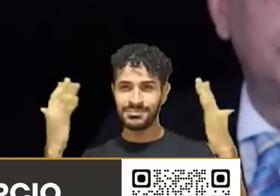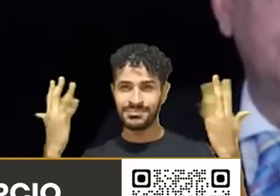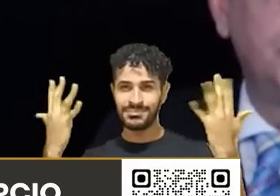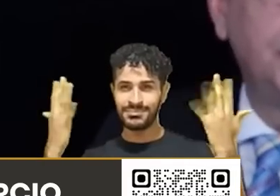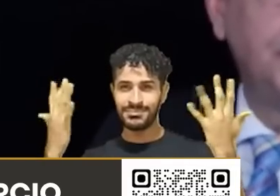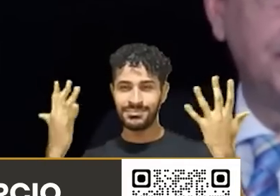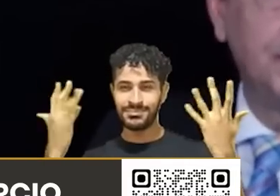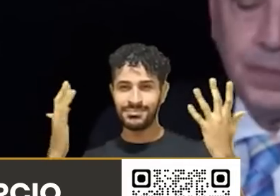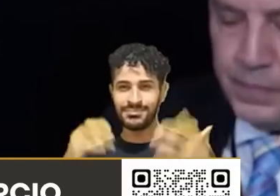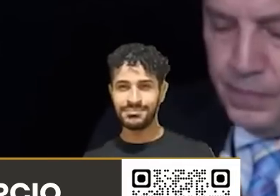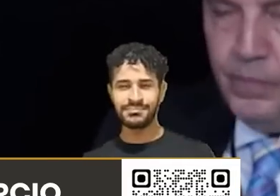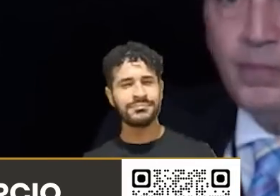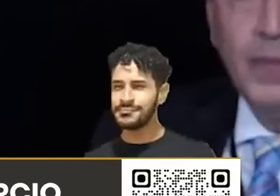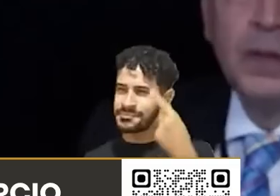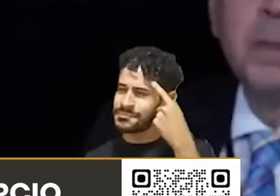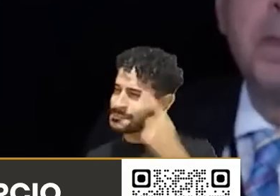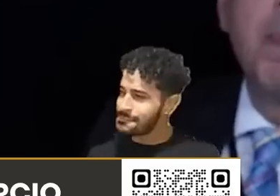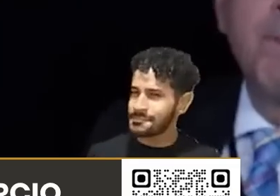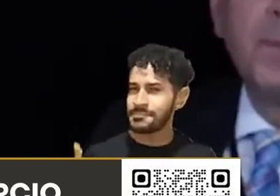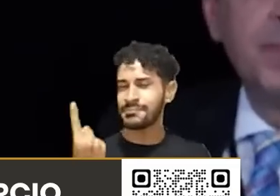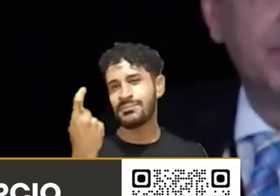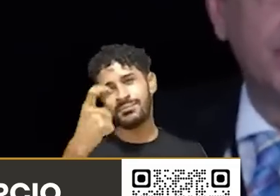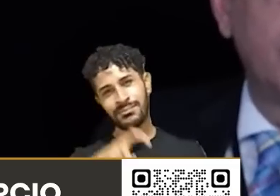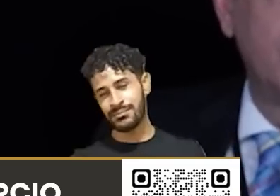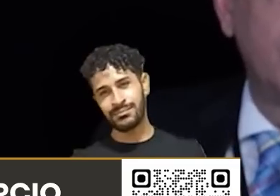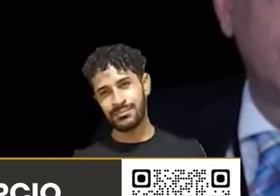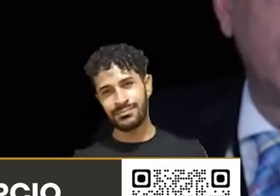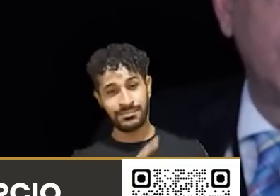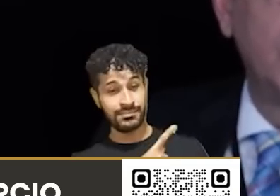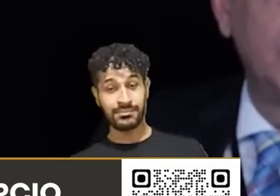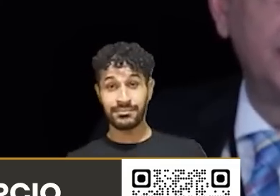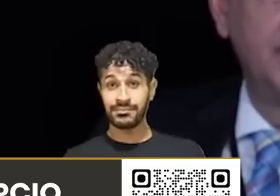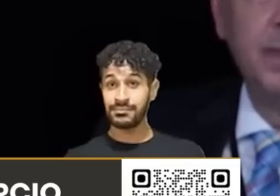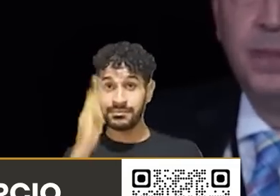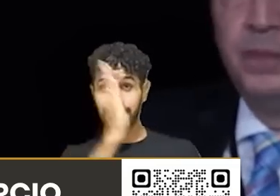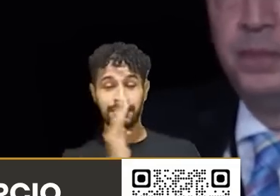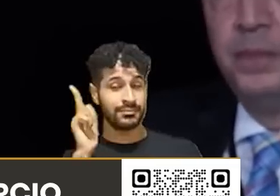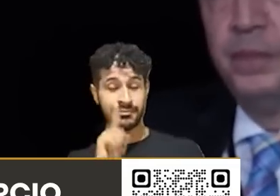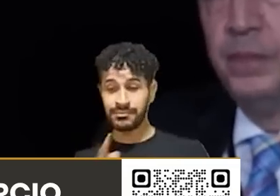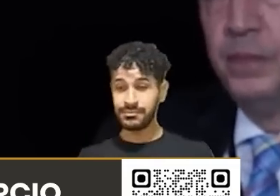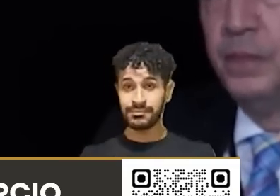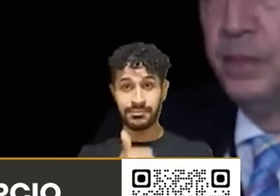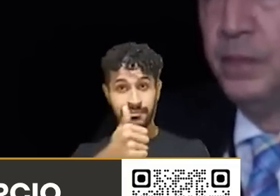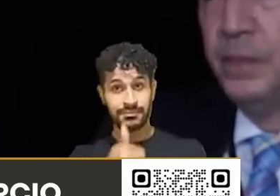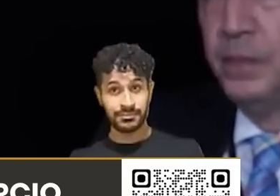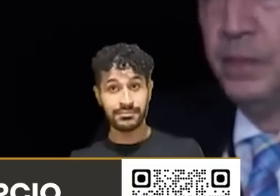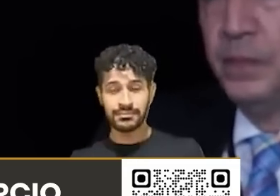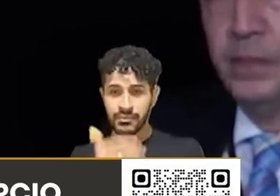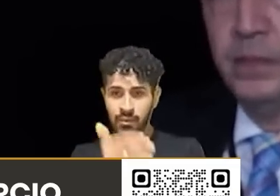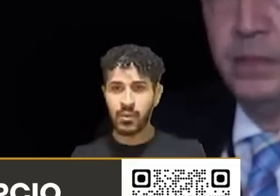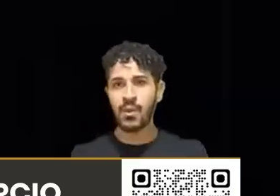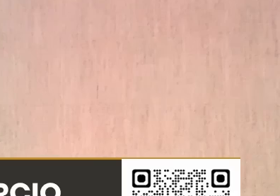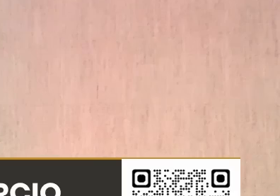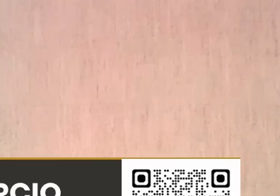que é a primeira vez que um presidente da república Toma Posse e começa a